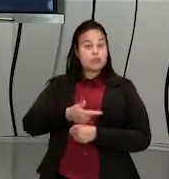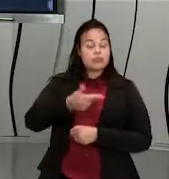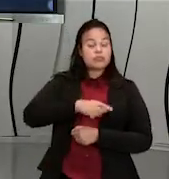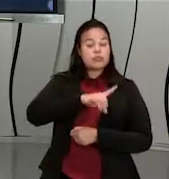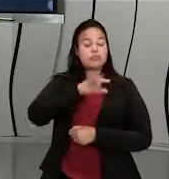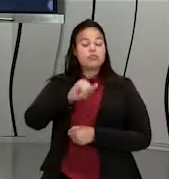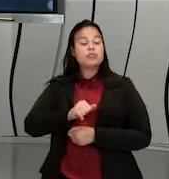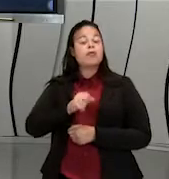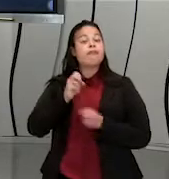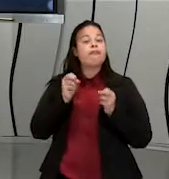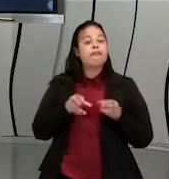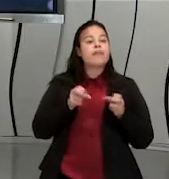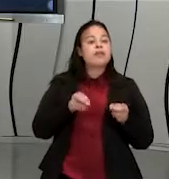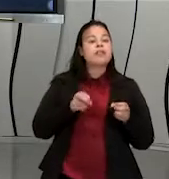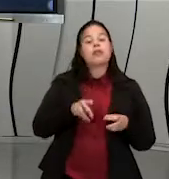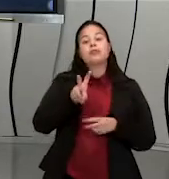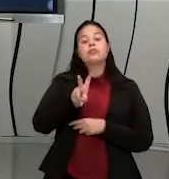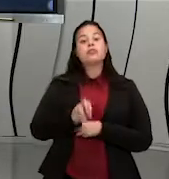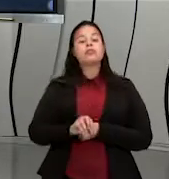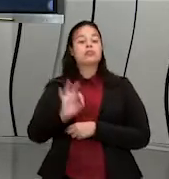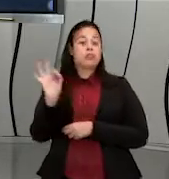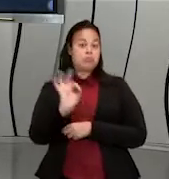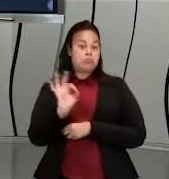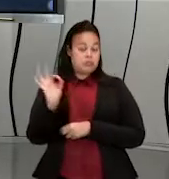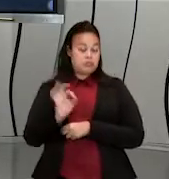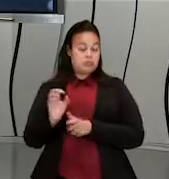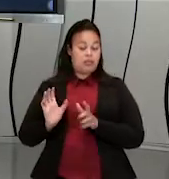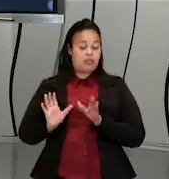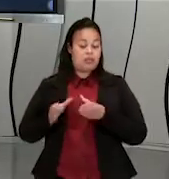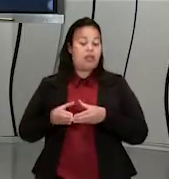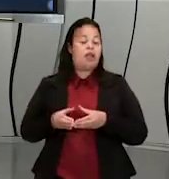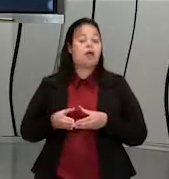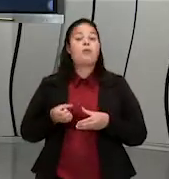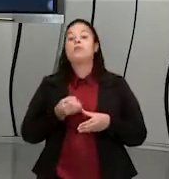Então, 85 menos 50, nós vamos ter aí